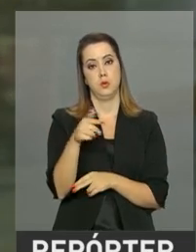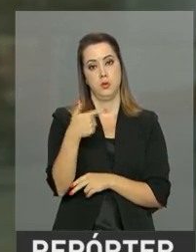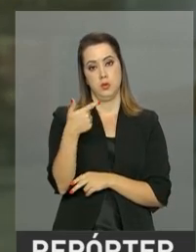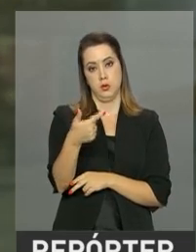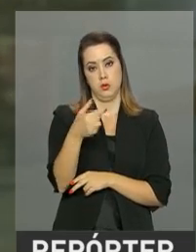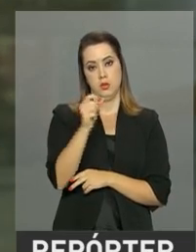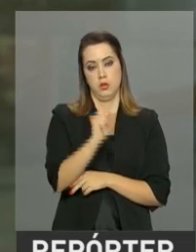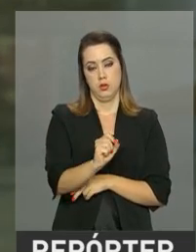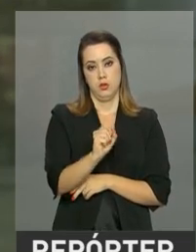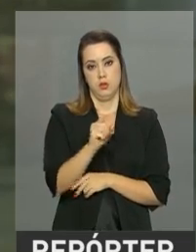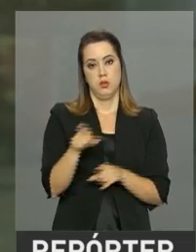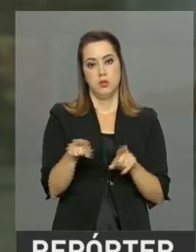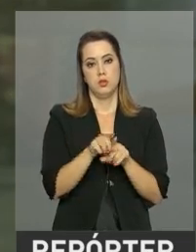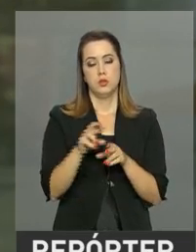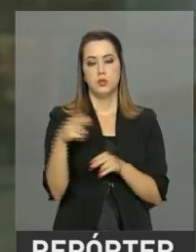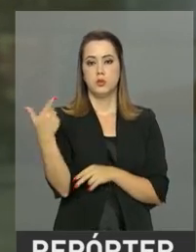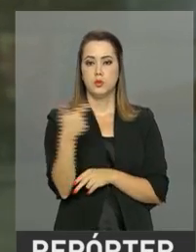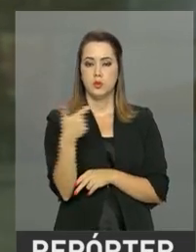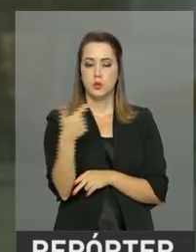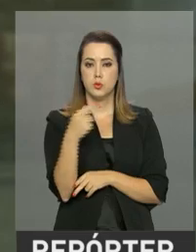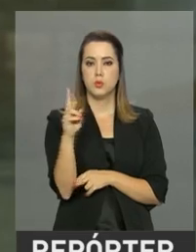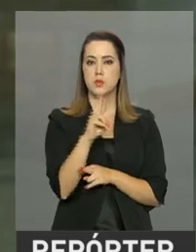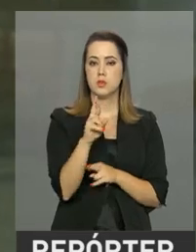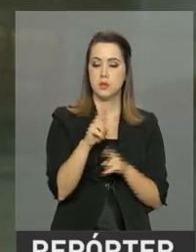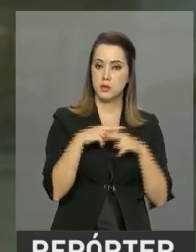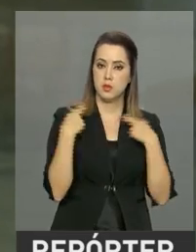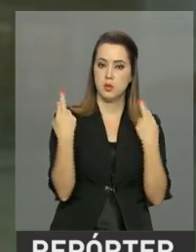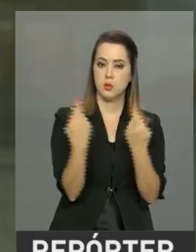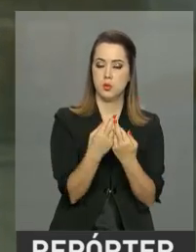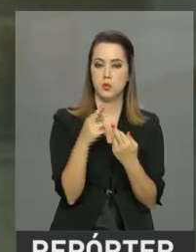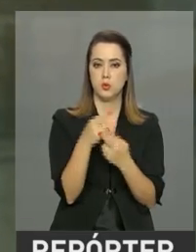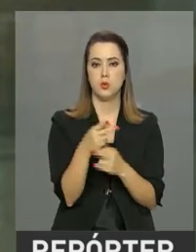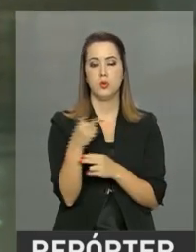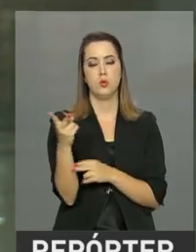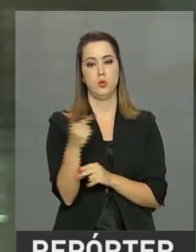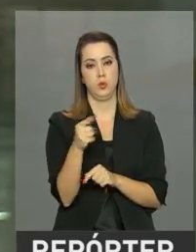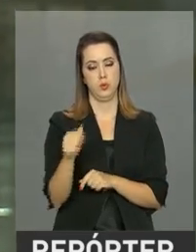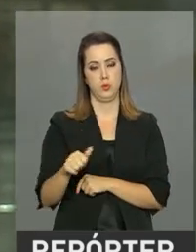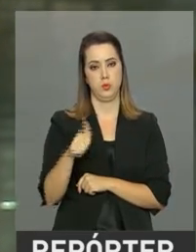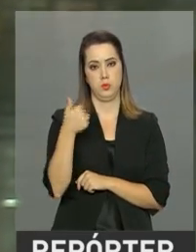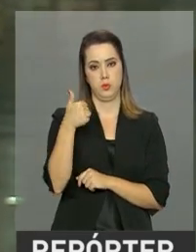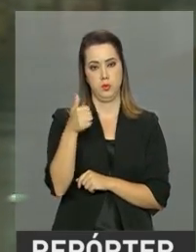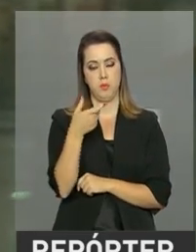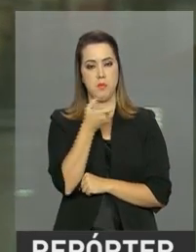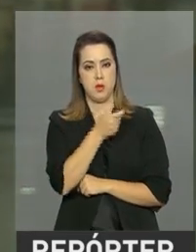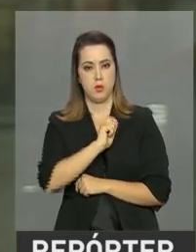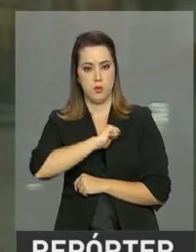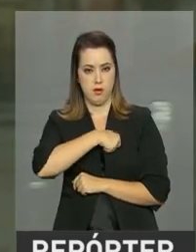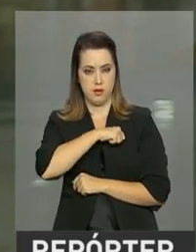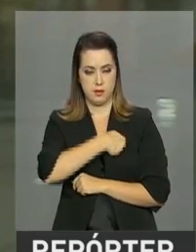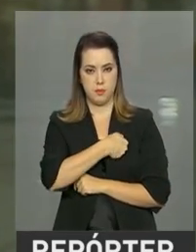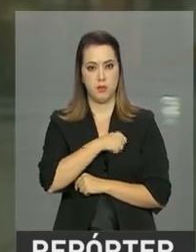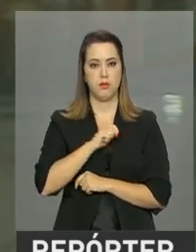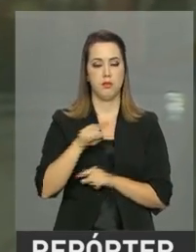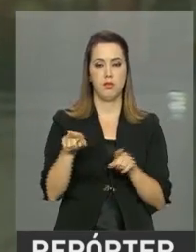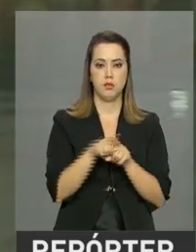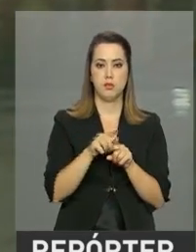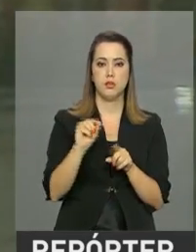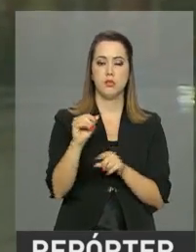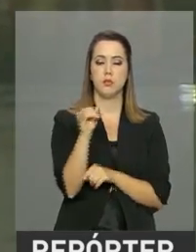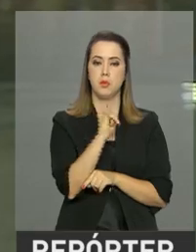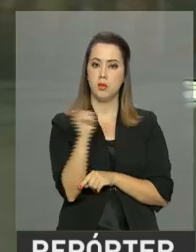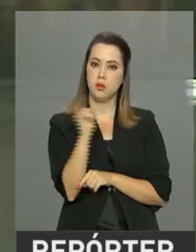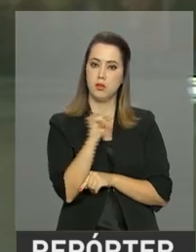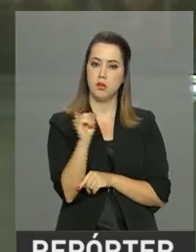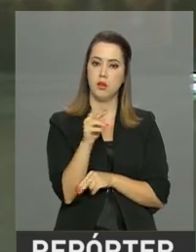e 2 reuniões bilaterais já confirmadas, com o primeiro-ministro da Espanha, Mariano Rajoy, e o primeiro-ministro da Itália,